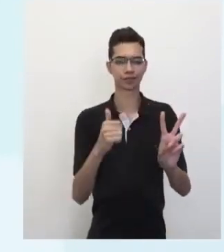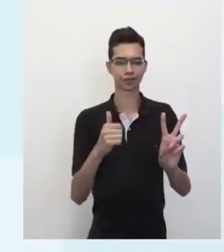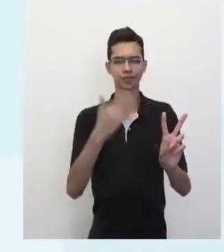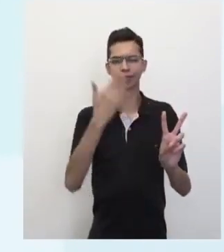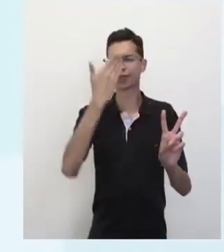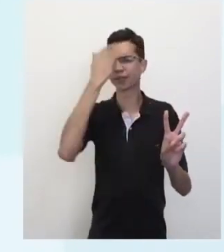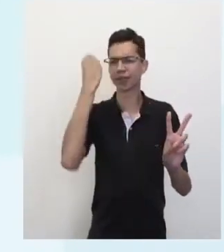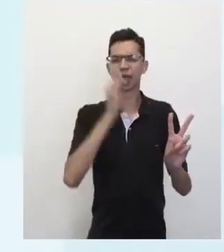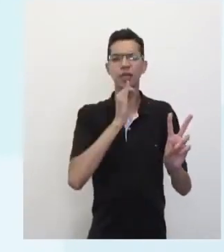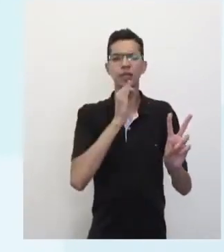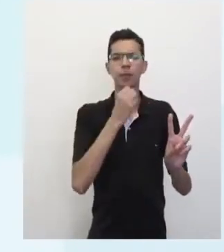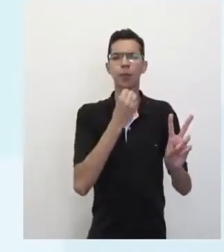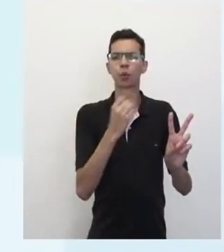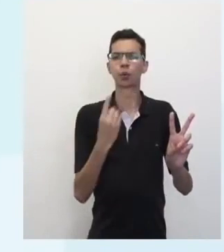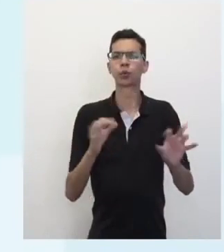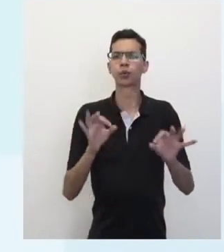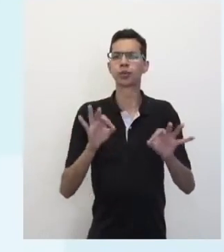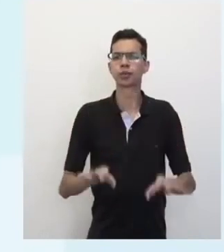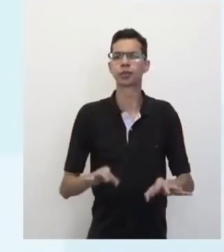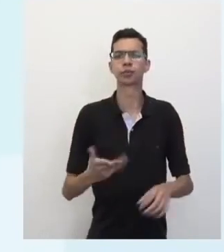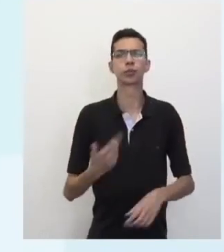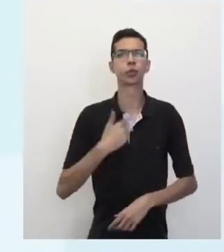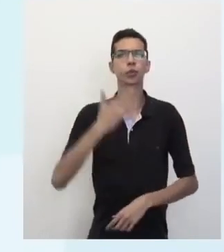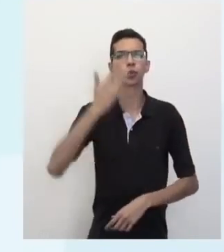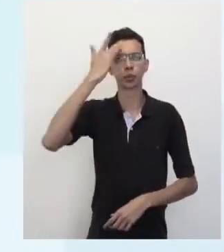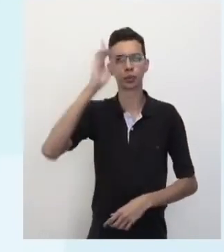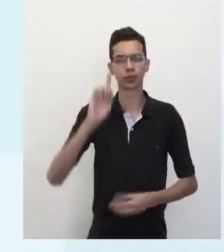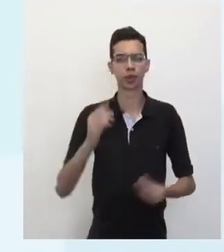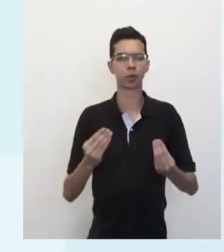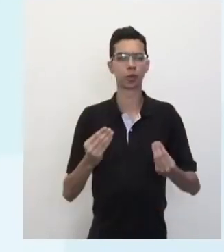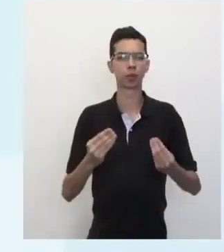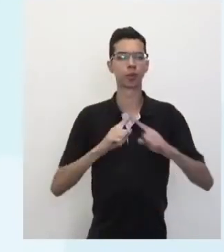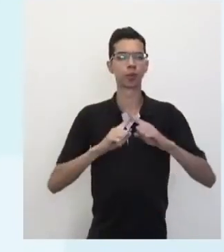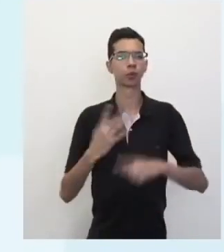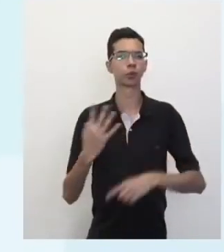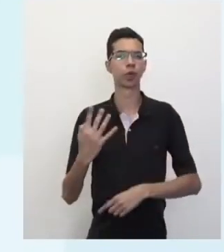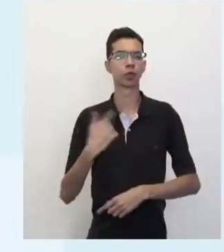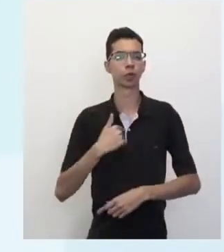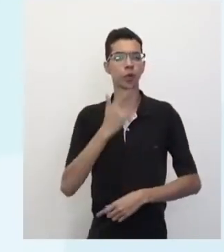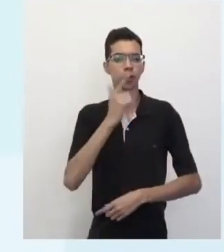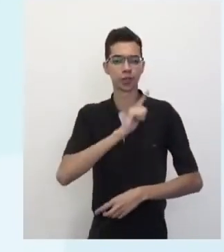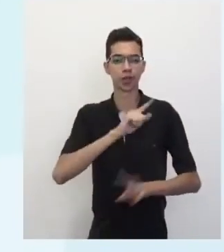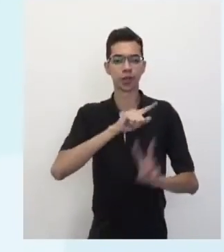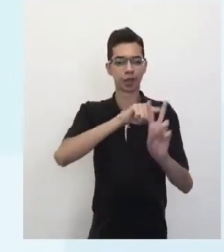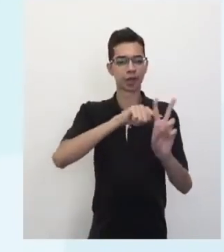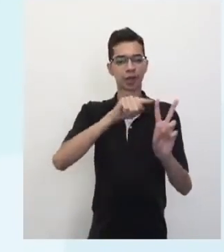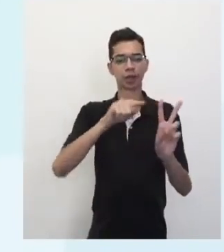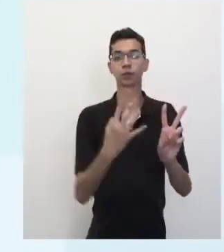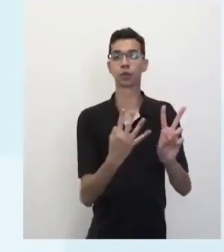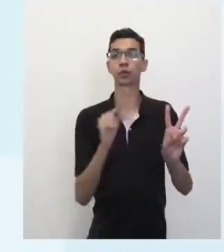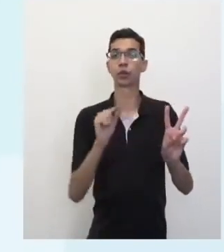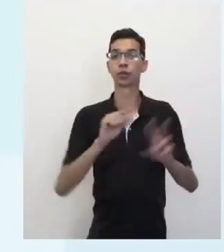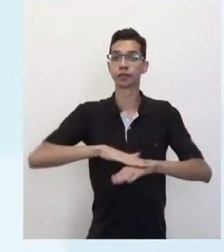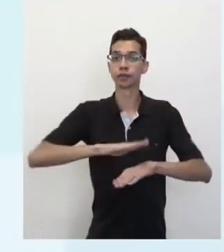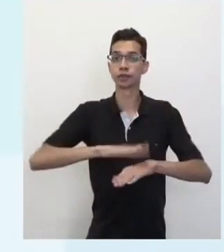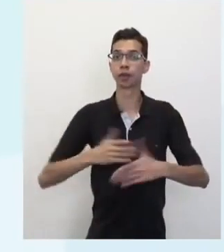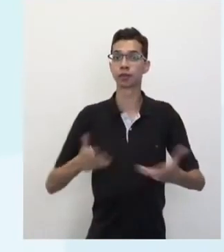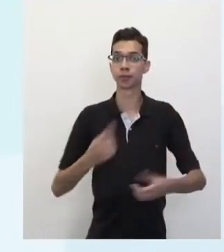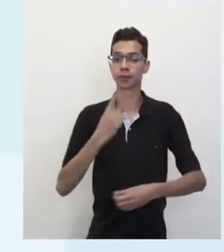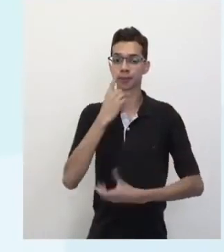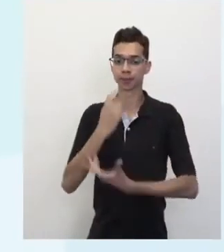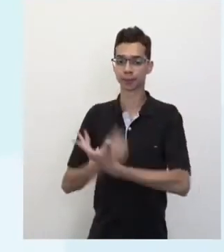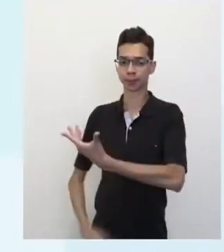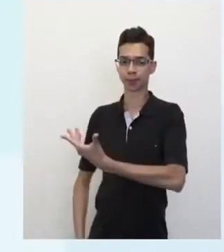o 81 como potência de 4, para ver se eu consigo tirar a raiz quarta. Então eu vou lá do ladinho e vou fazer,